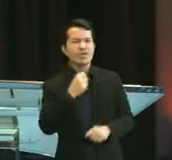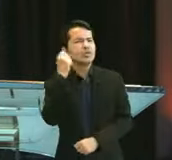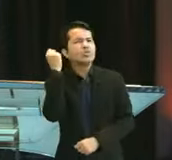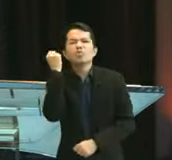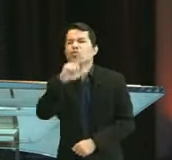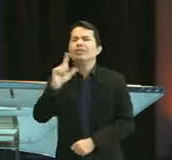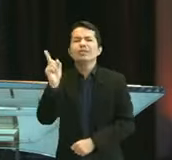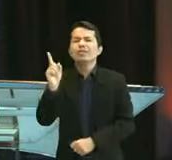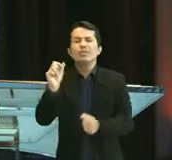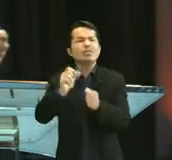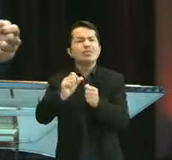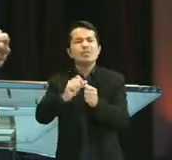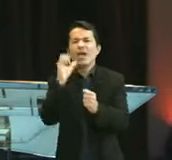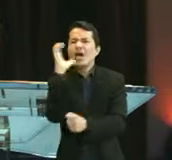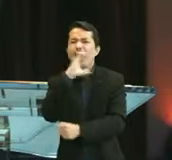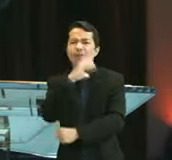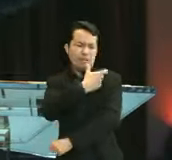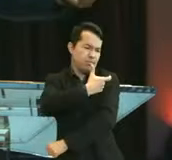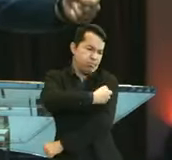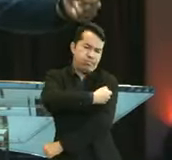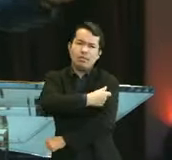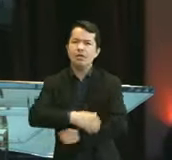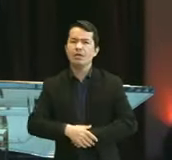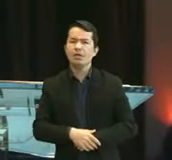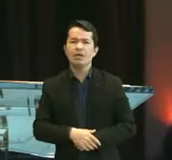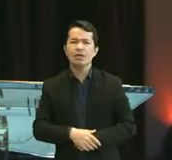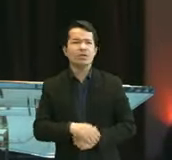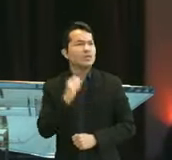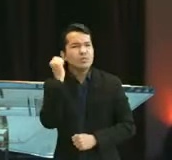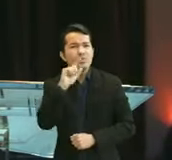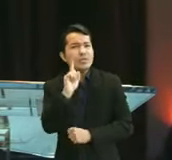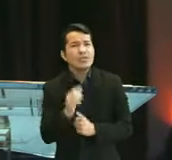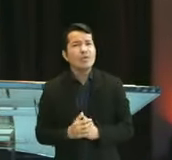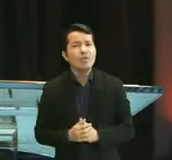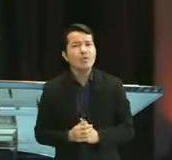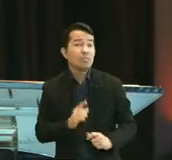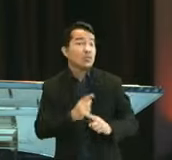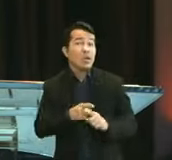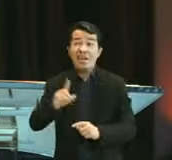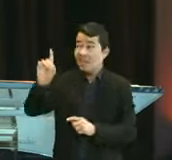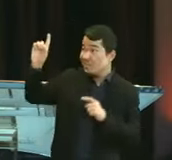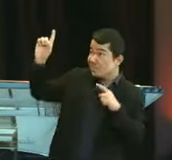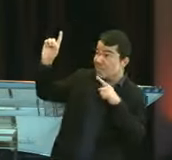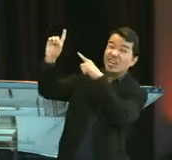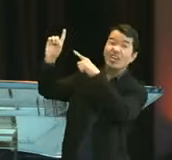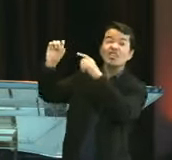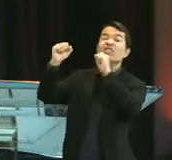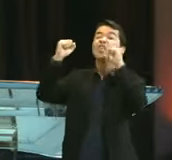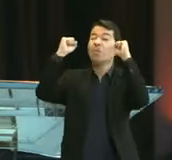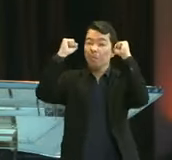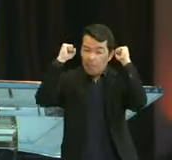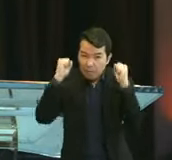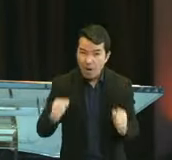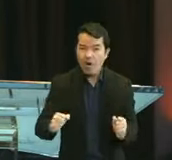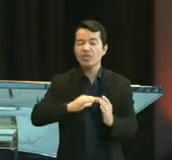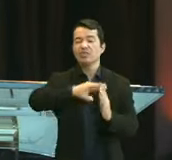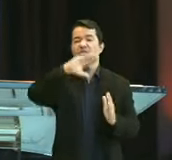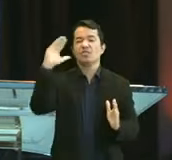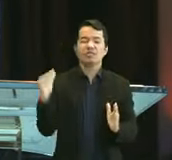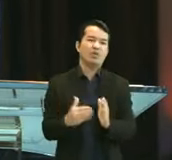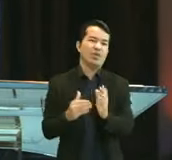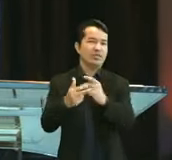não foram capazes de trazer recursos para resolver este problema. Nós temos um Deus que pode todas as